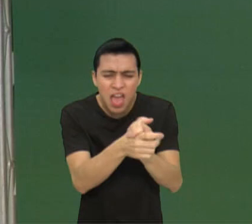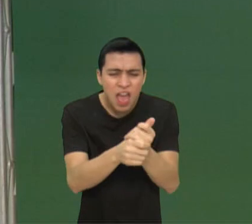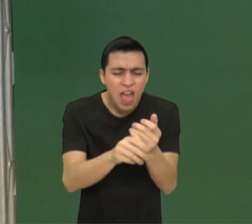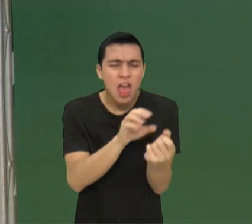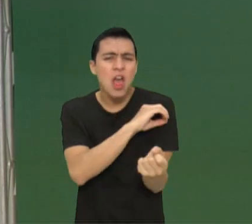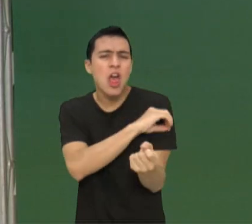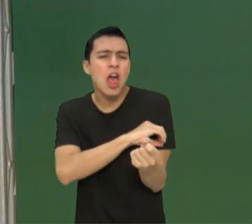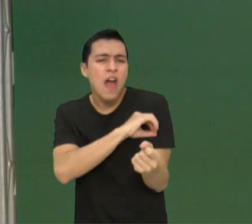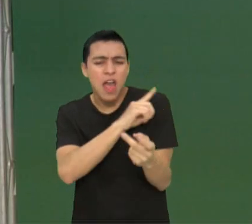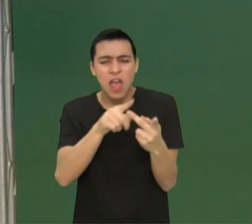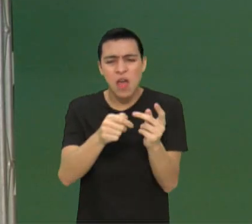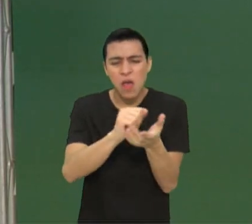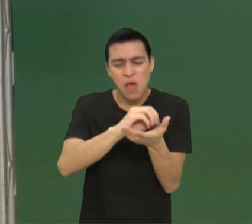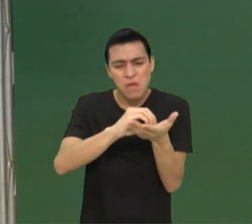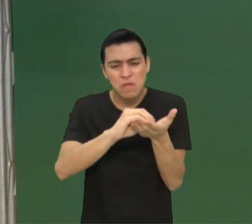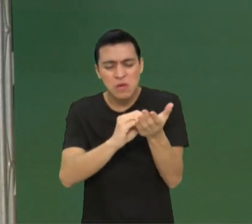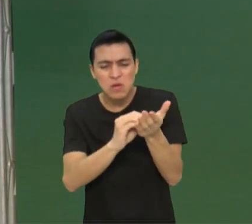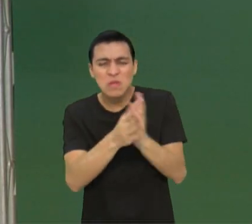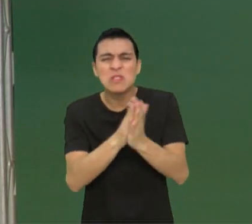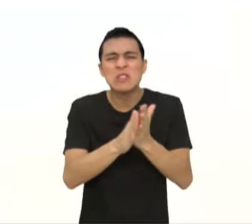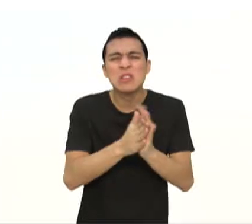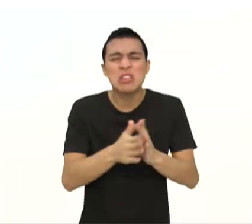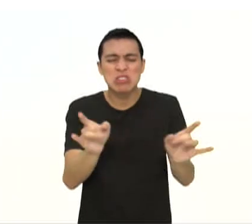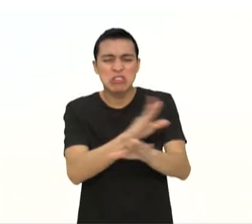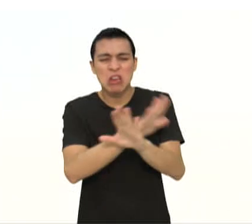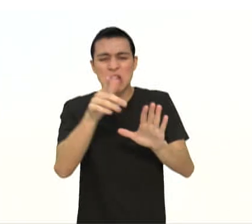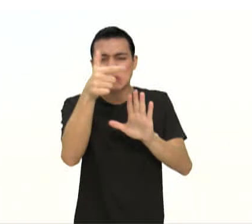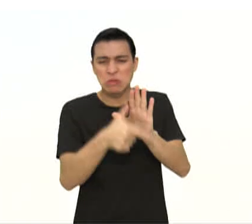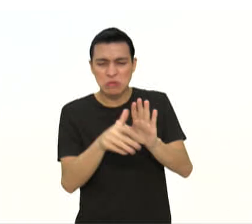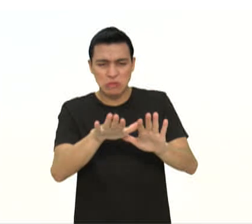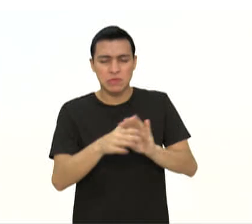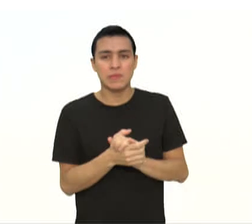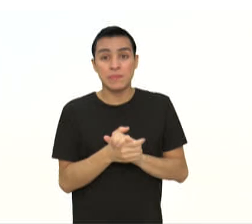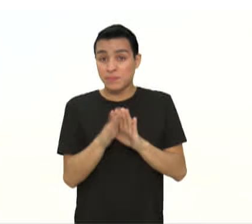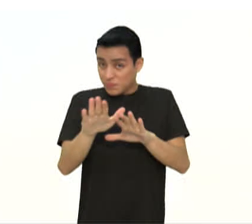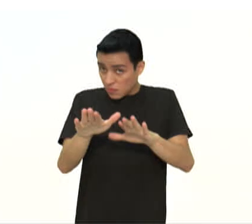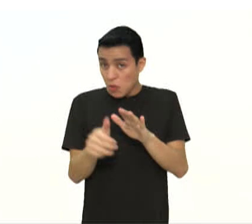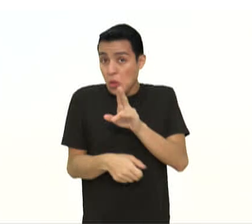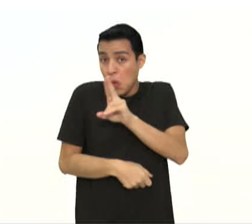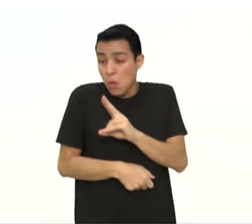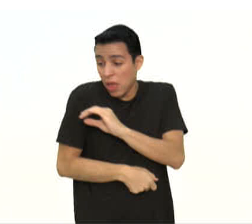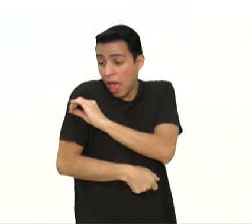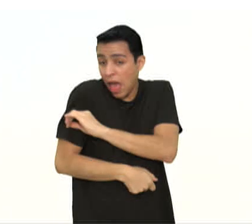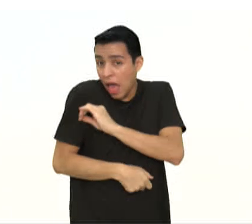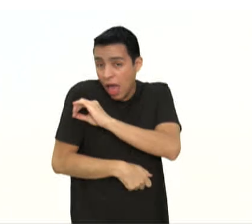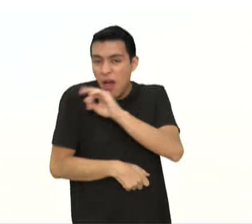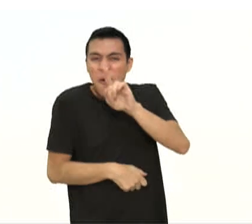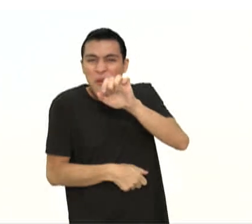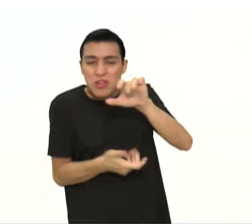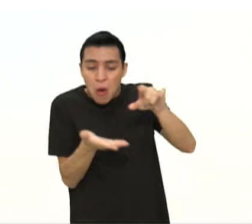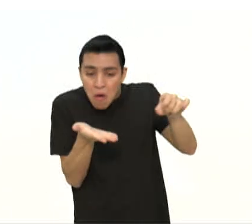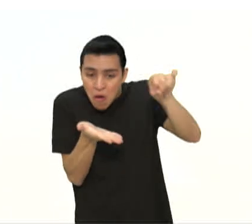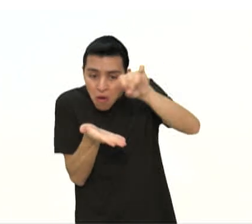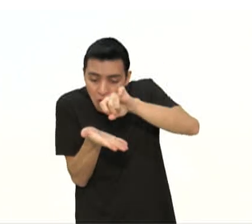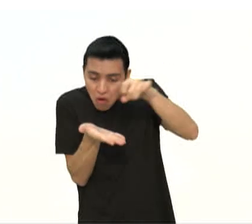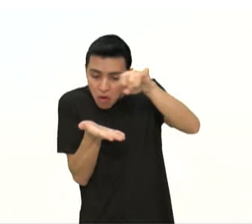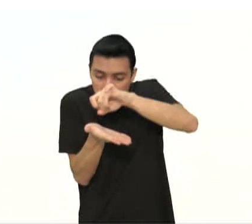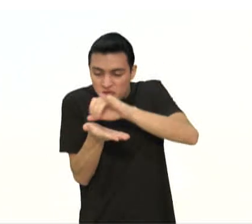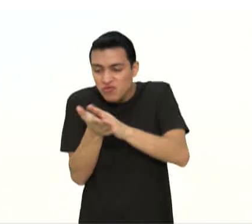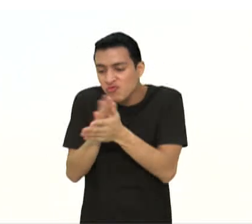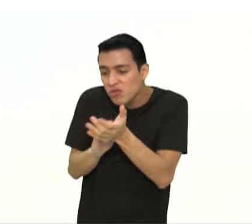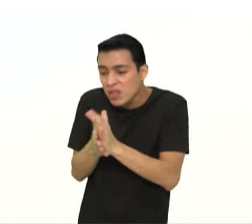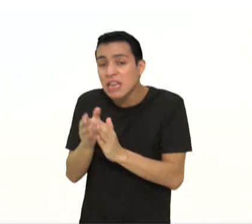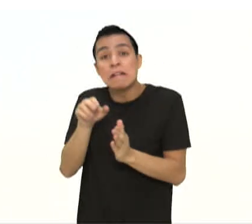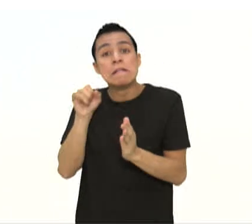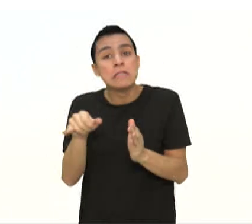novo coronavírus. Entenda. O uso de álcool gel deve ser feito quando estiver na rua, sem poder usar uma pia,